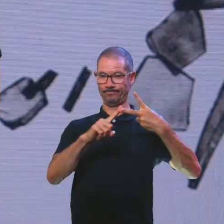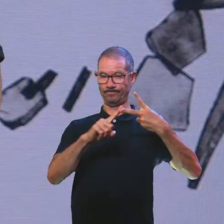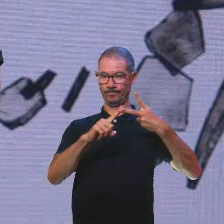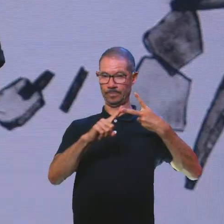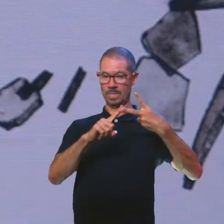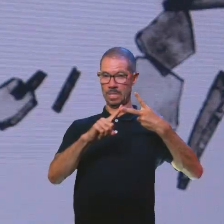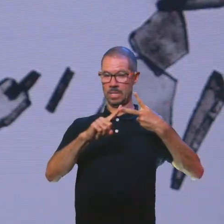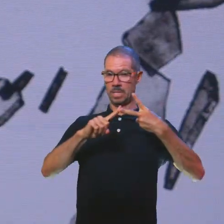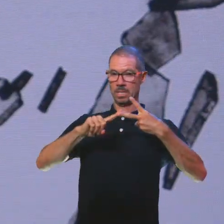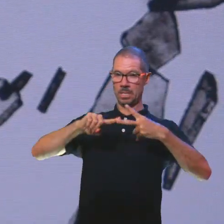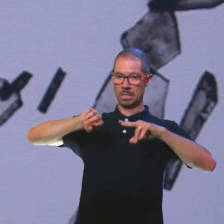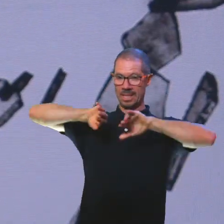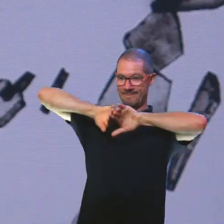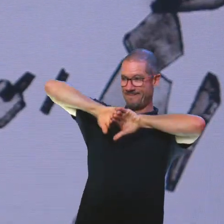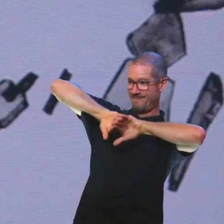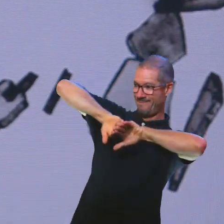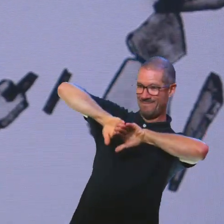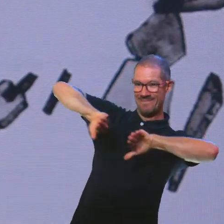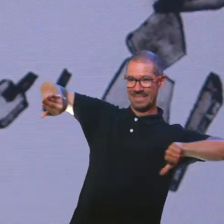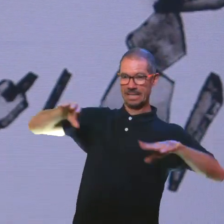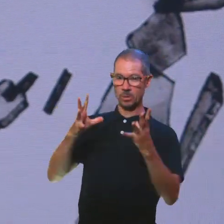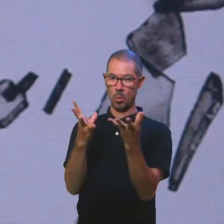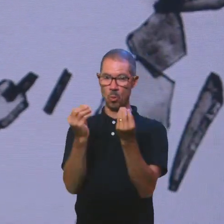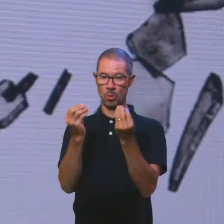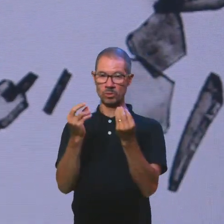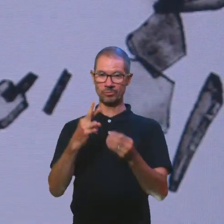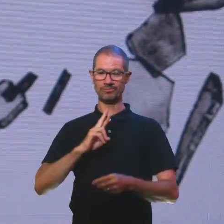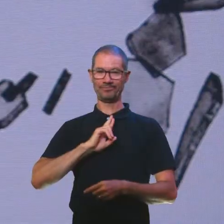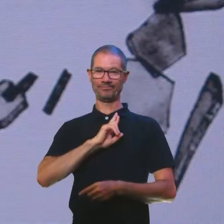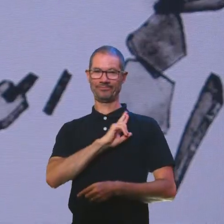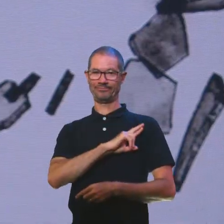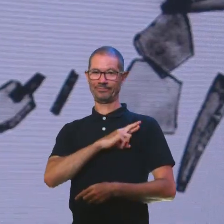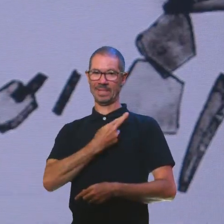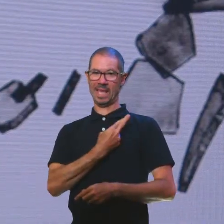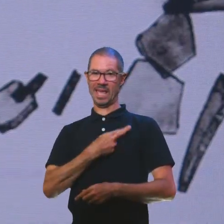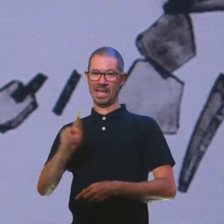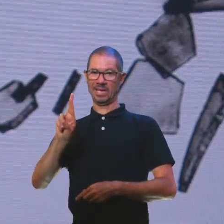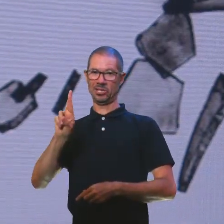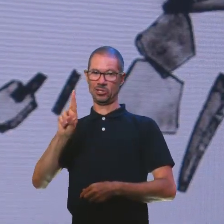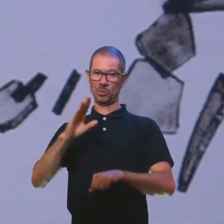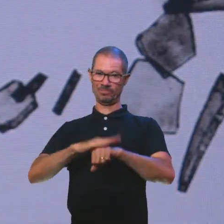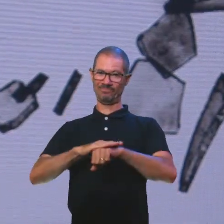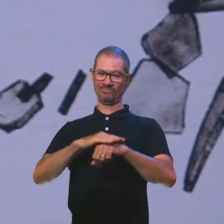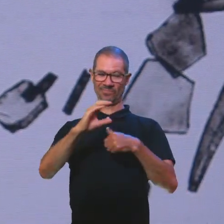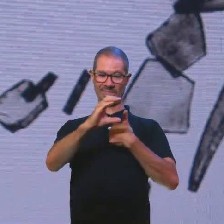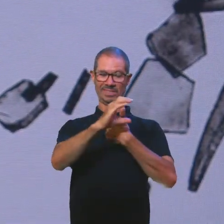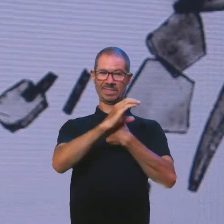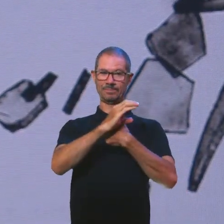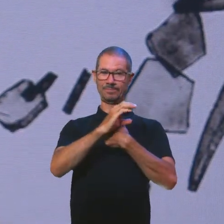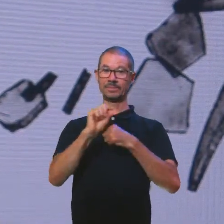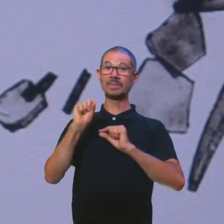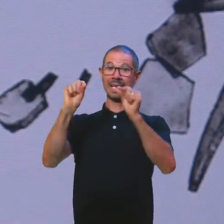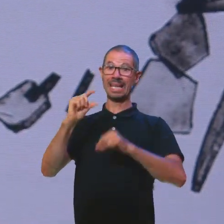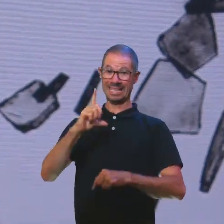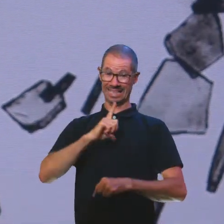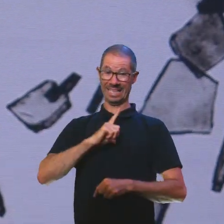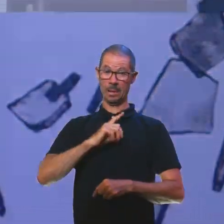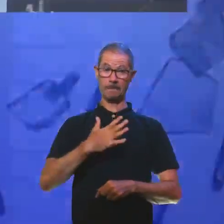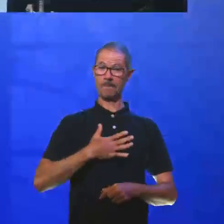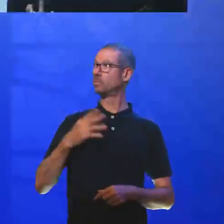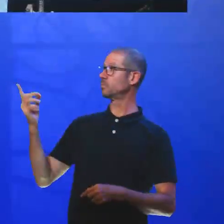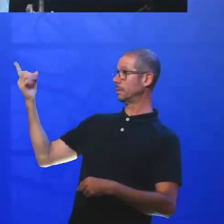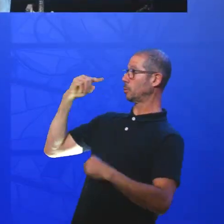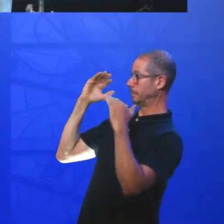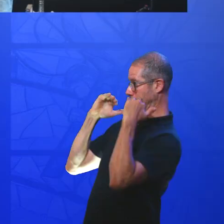elemento que tem afastado tanta gente por aí, a religiosidade cristã. Versículo 21. Quem tem os meus mandamentos e lhes